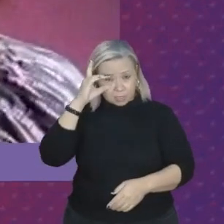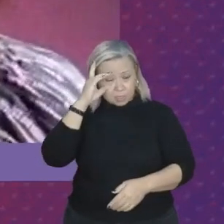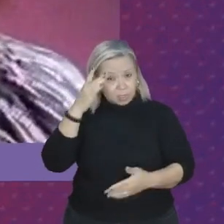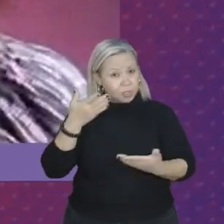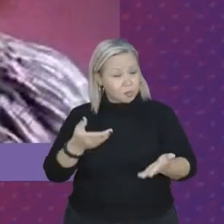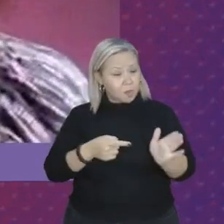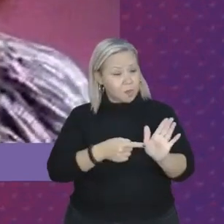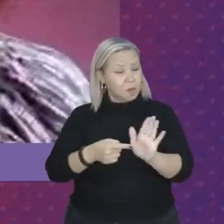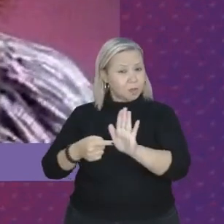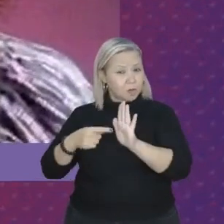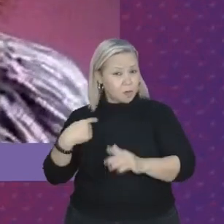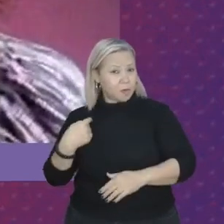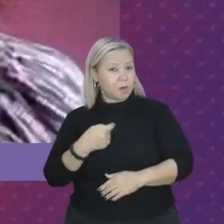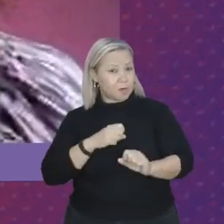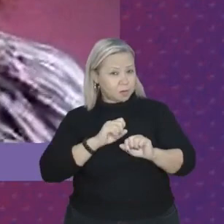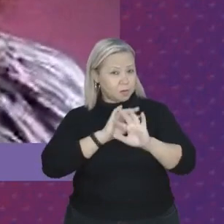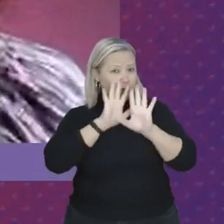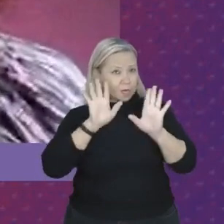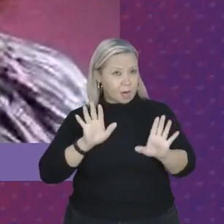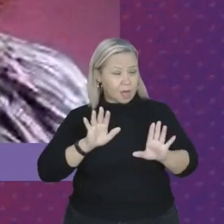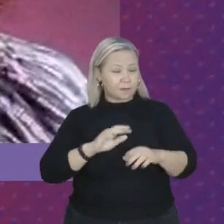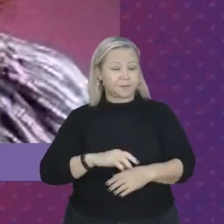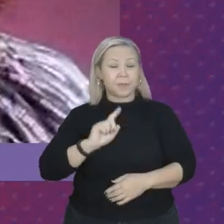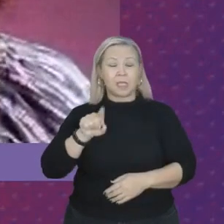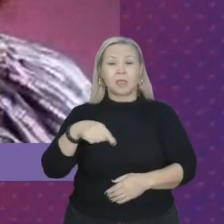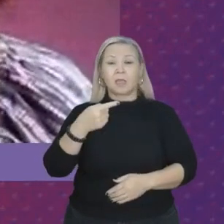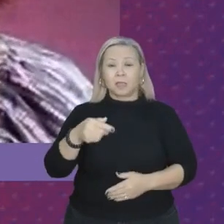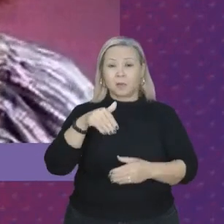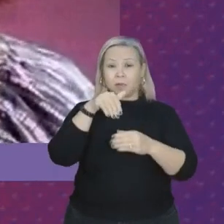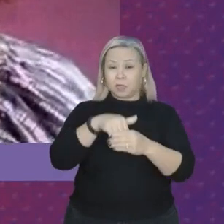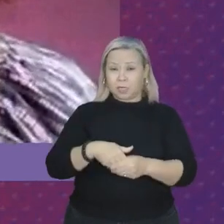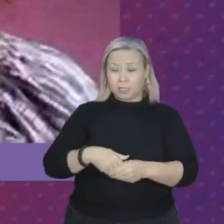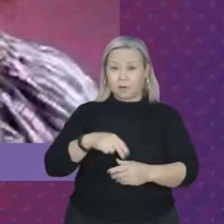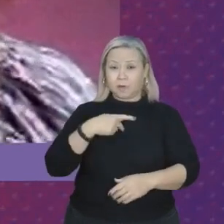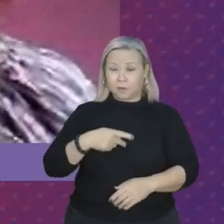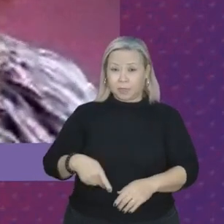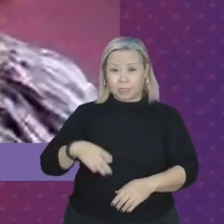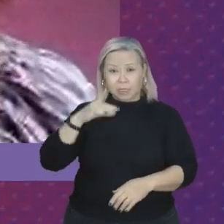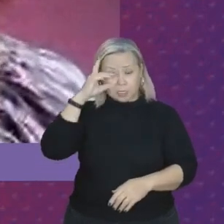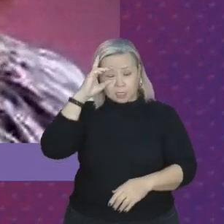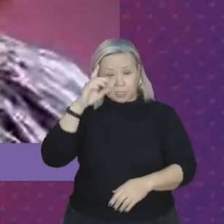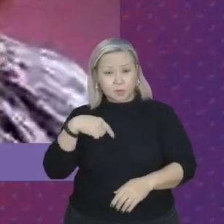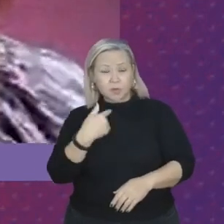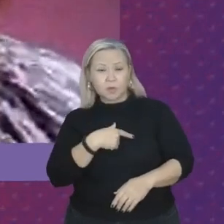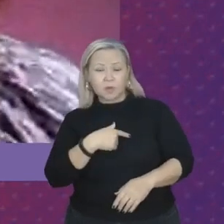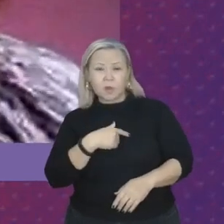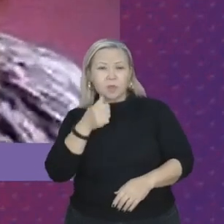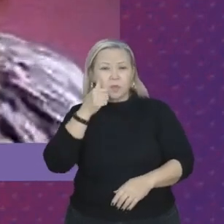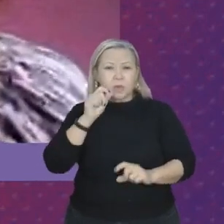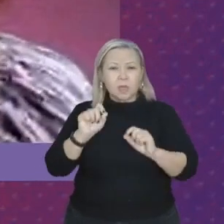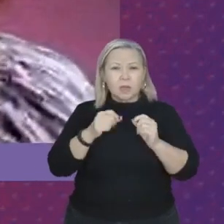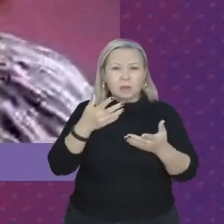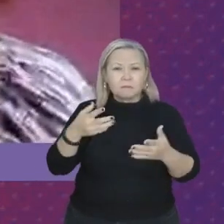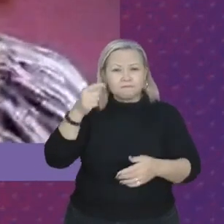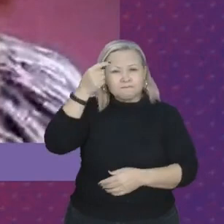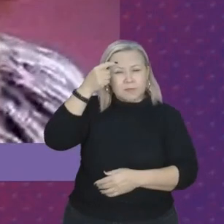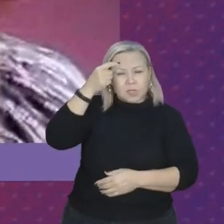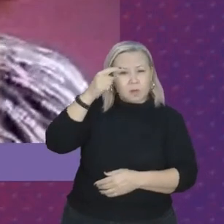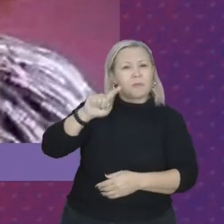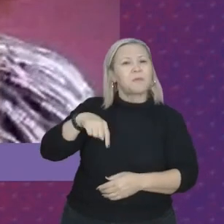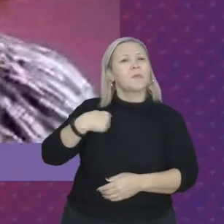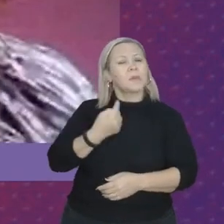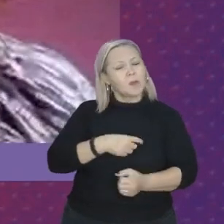depois da eleição da presidenta Dilma, nós mulheres olhamos falando, nós podemos ser presidente da